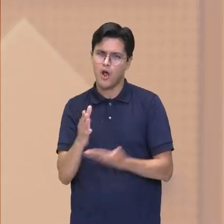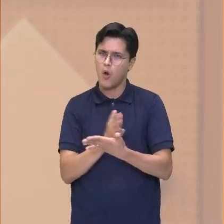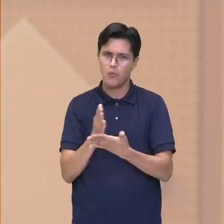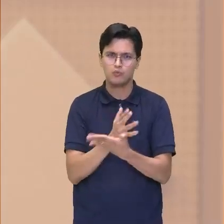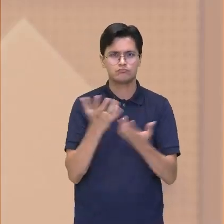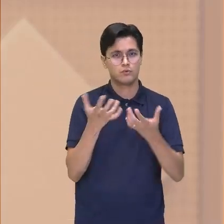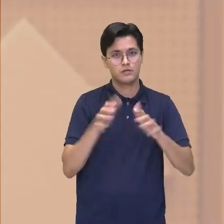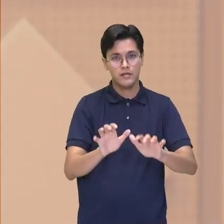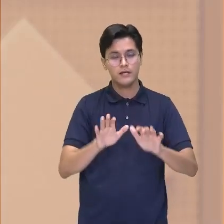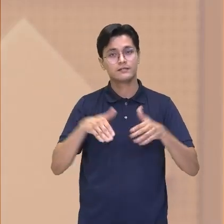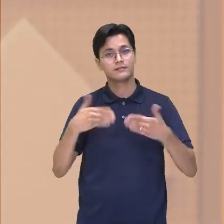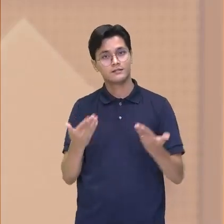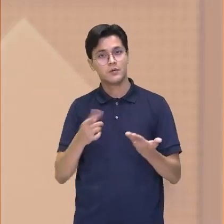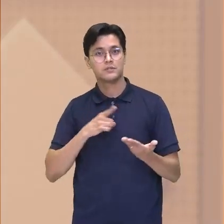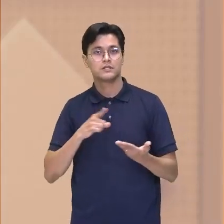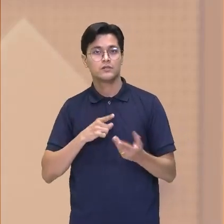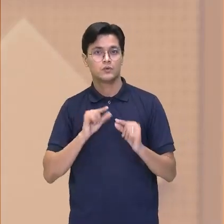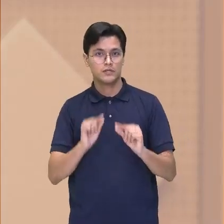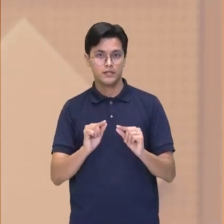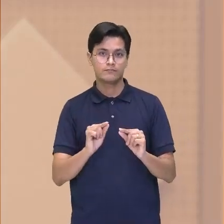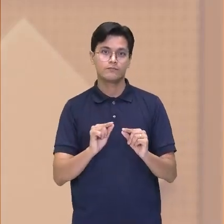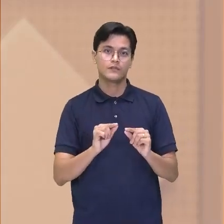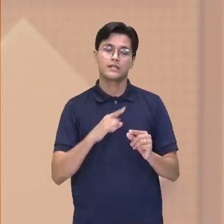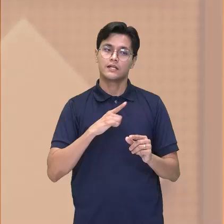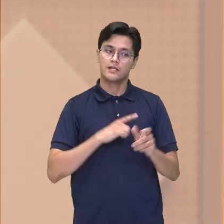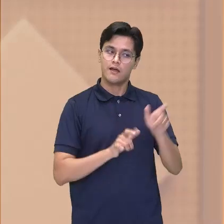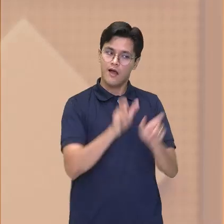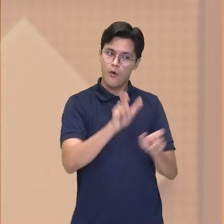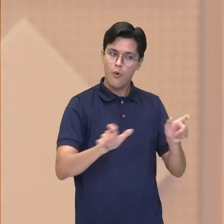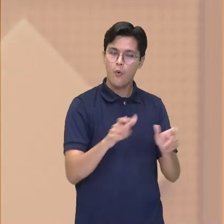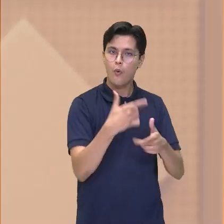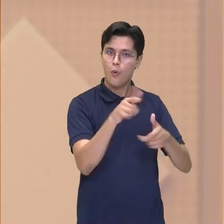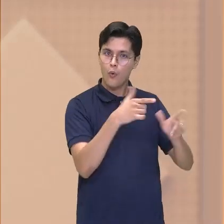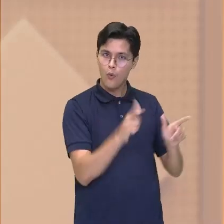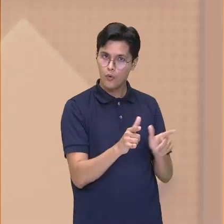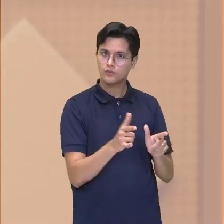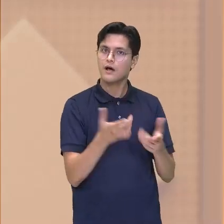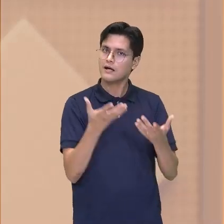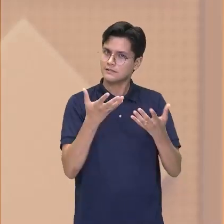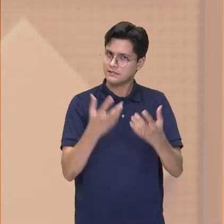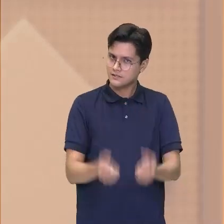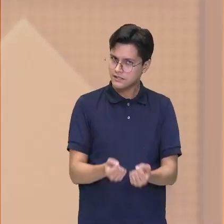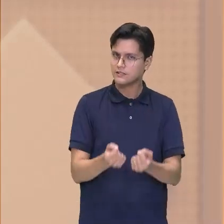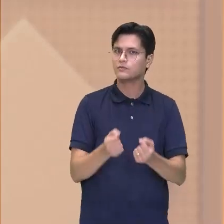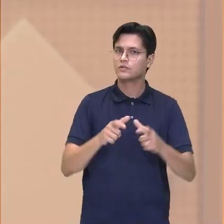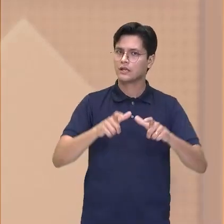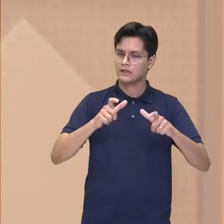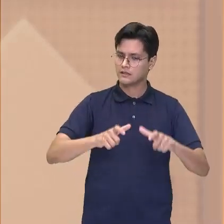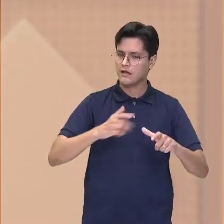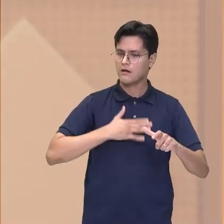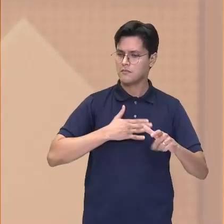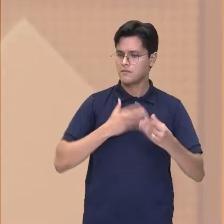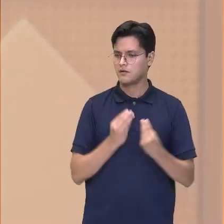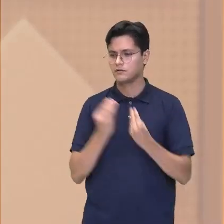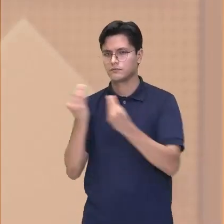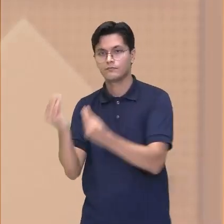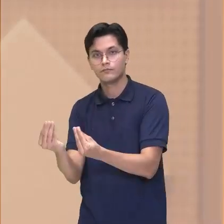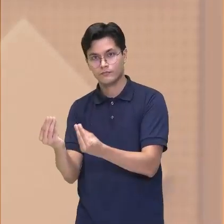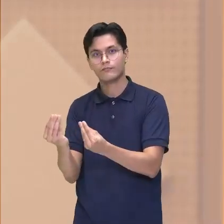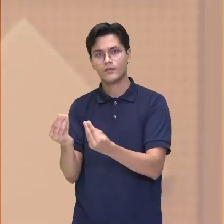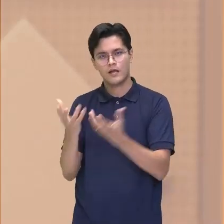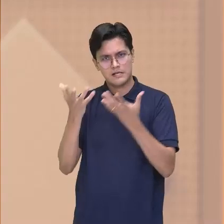entanto, outros nobres vão acabar aceitando ceder, vão acabar aceitando essa